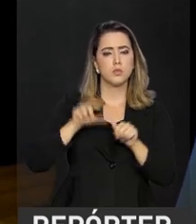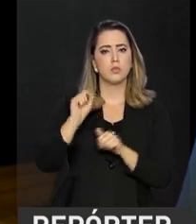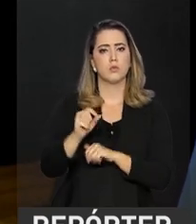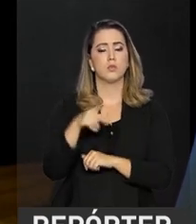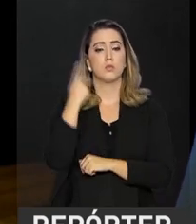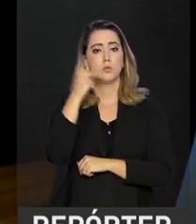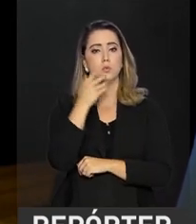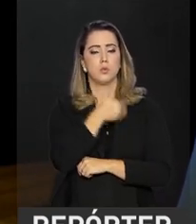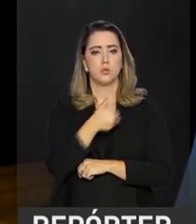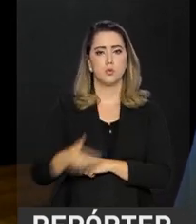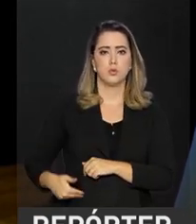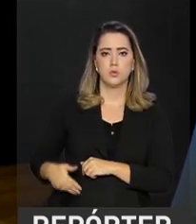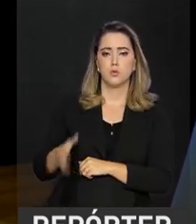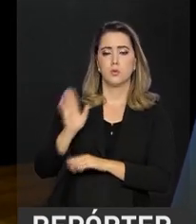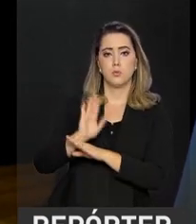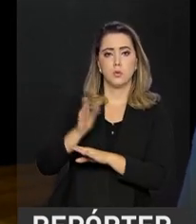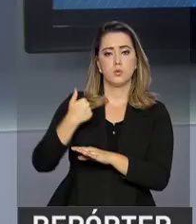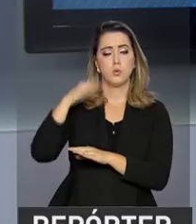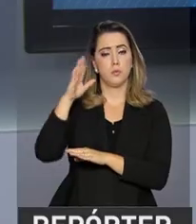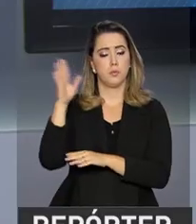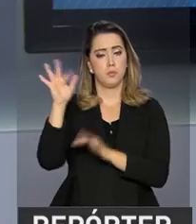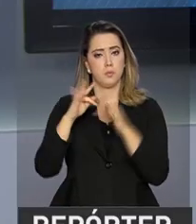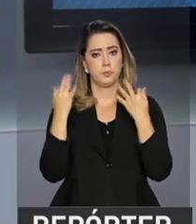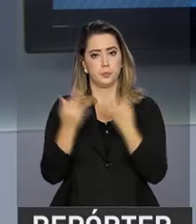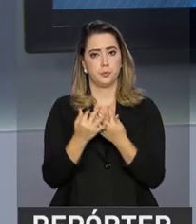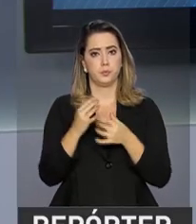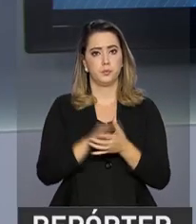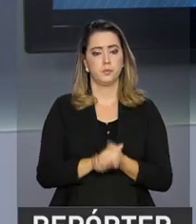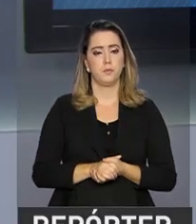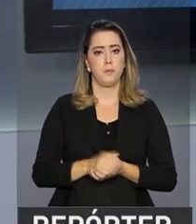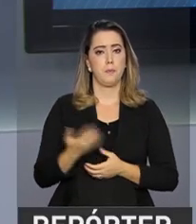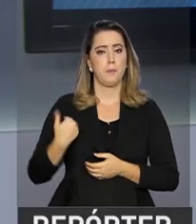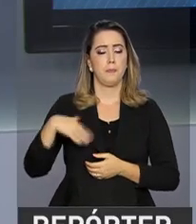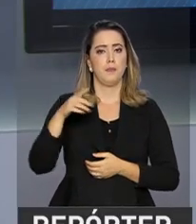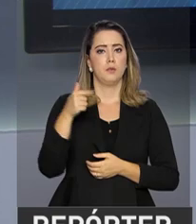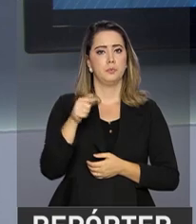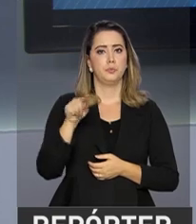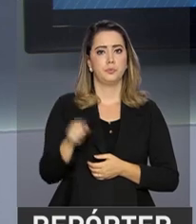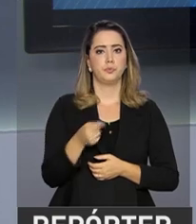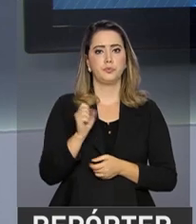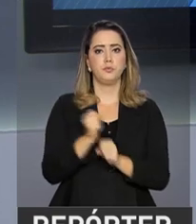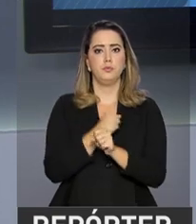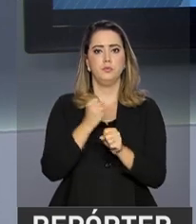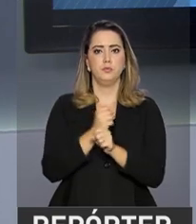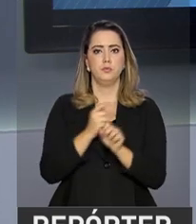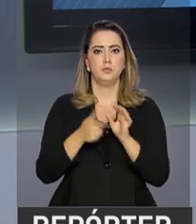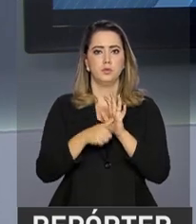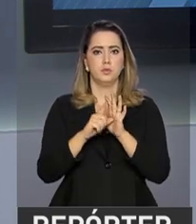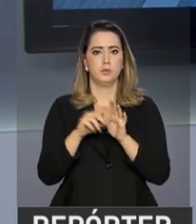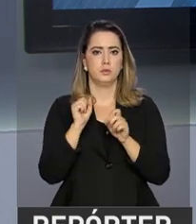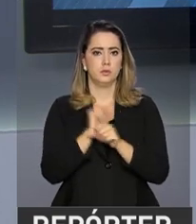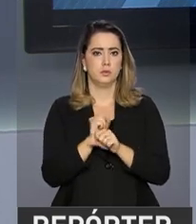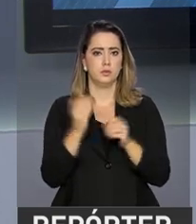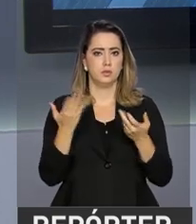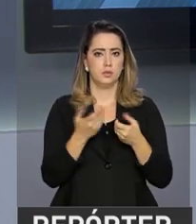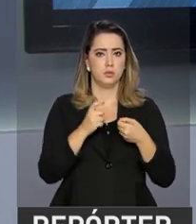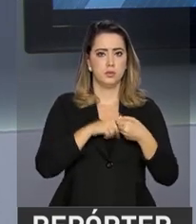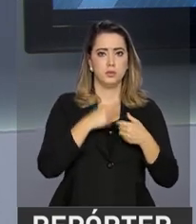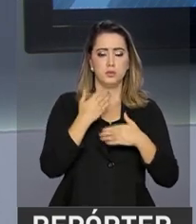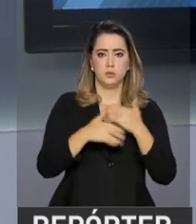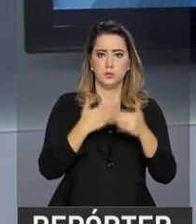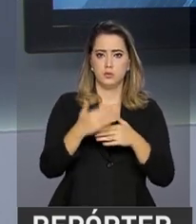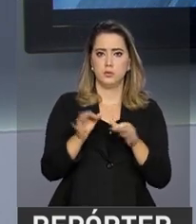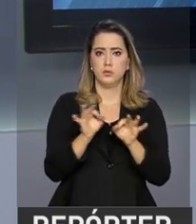uma política pública para beneficiar mais famílias. Mais de 7 mil obras que estavam paradas foram retomadas e vão